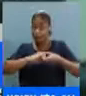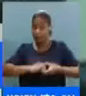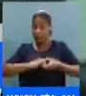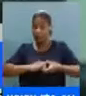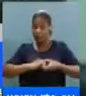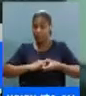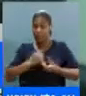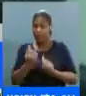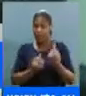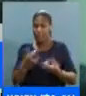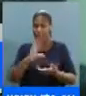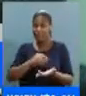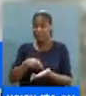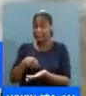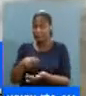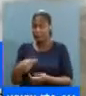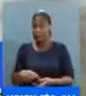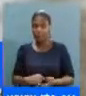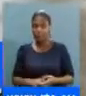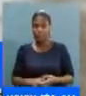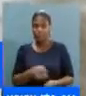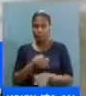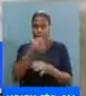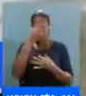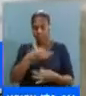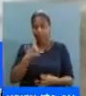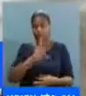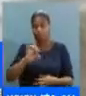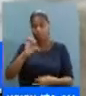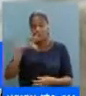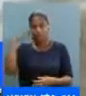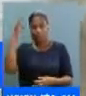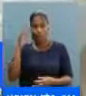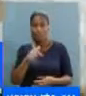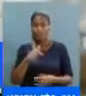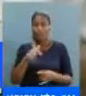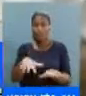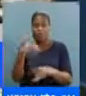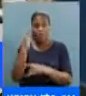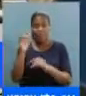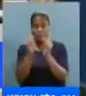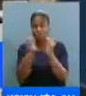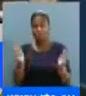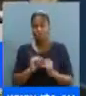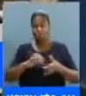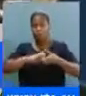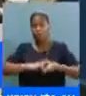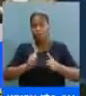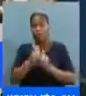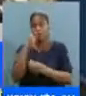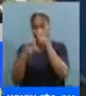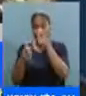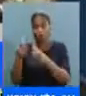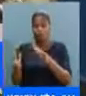solidariedade é cada vez mais necessária. A celebração do 48º aniversário da Conferência Internacional da Solidariedade com os Povos